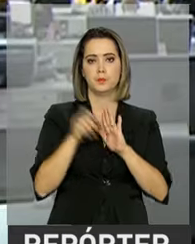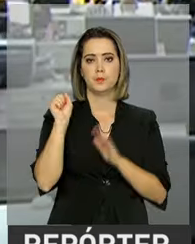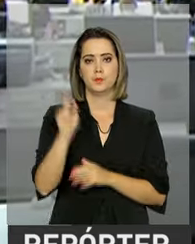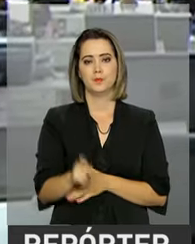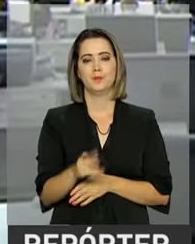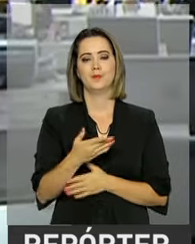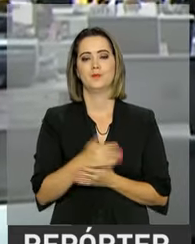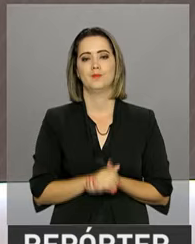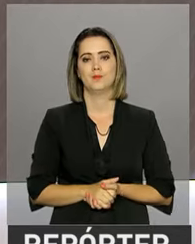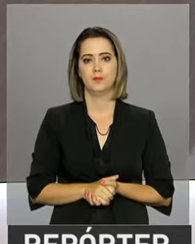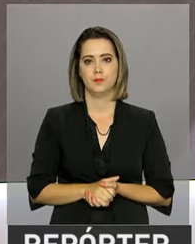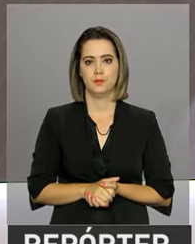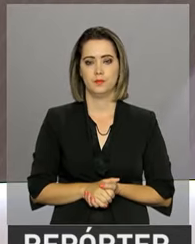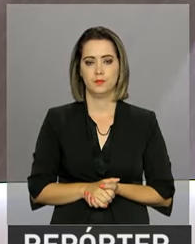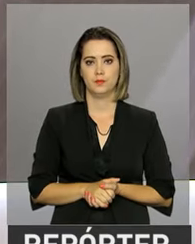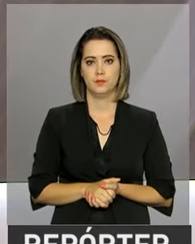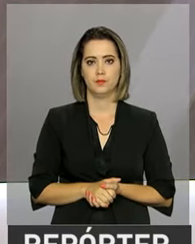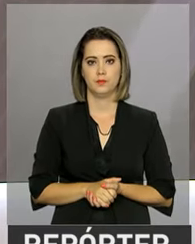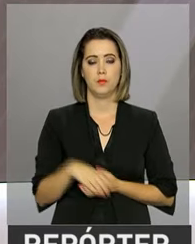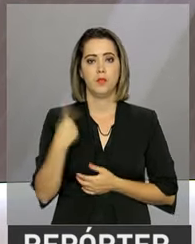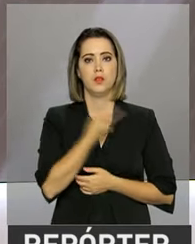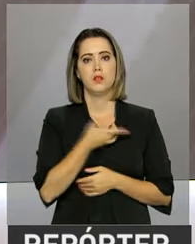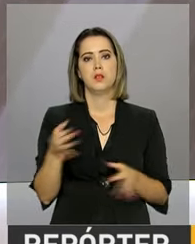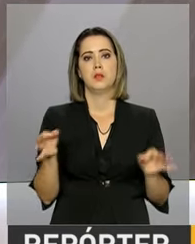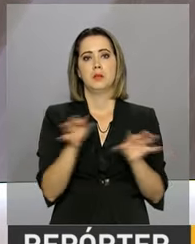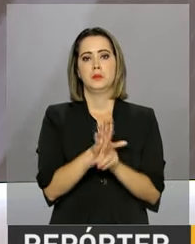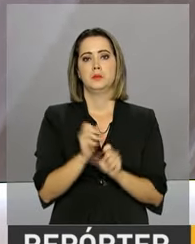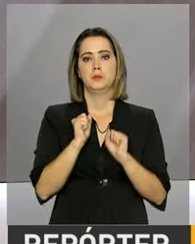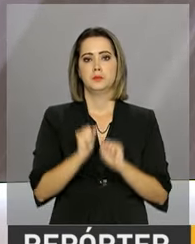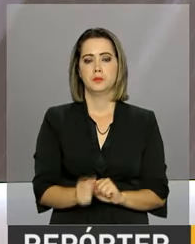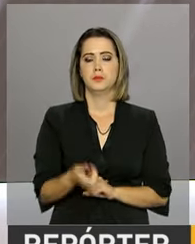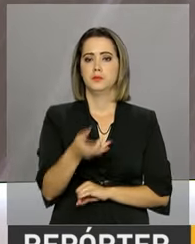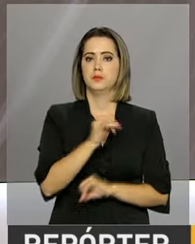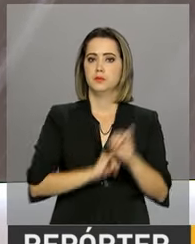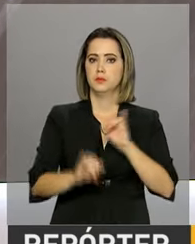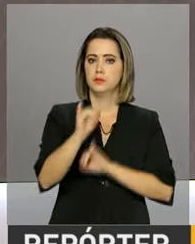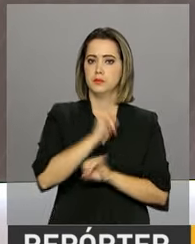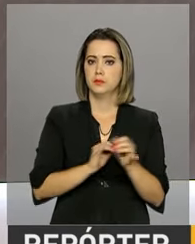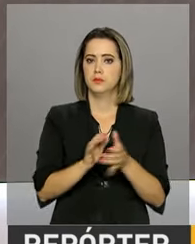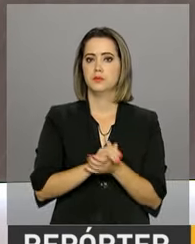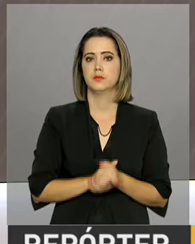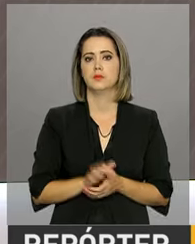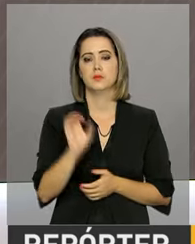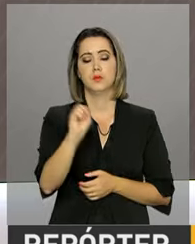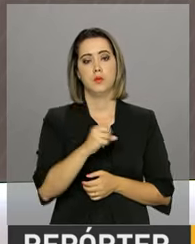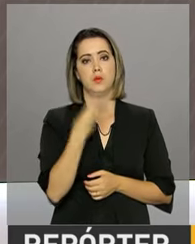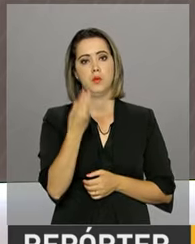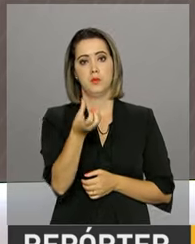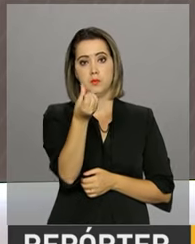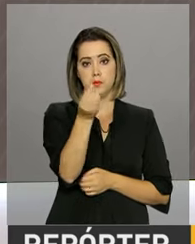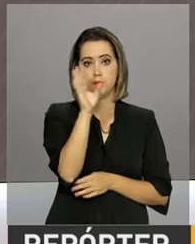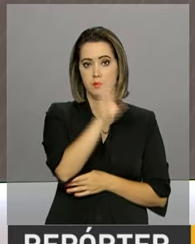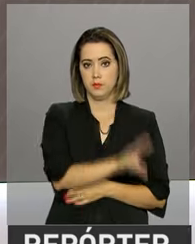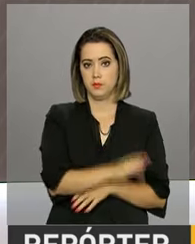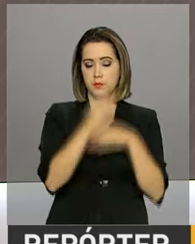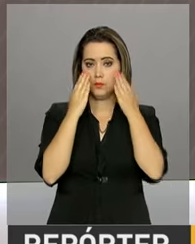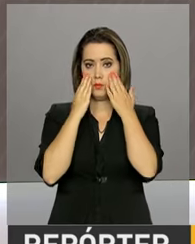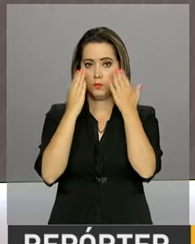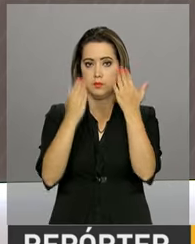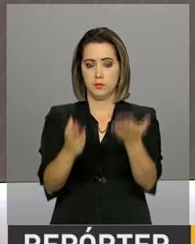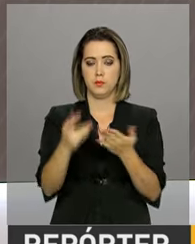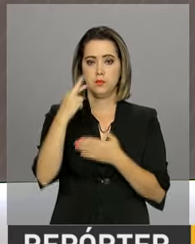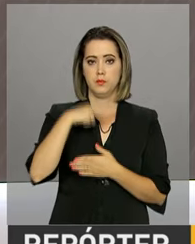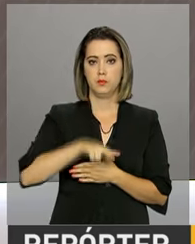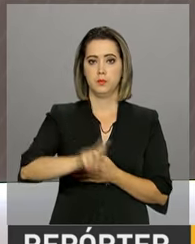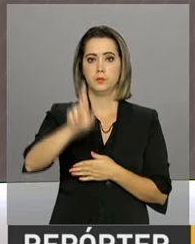Paulo nós ficamos por aqui podemos voltar a qualquer momento com mais informações ou às 6 da tarde na